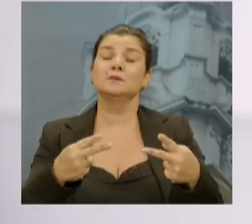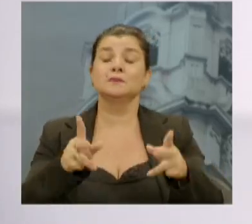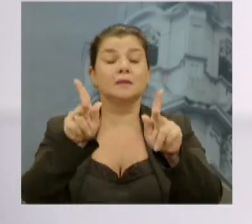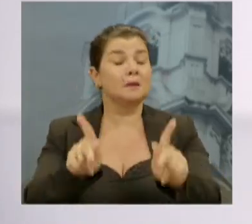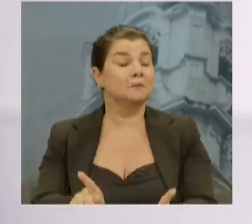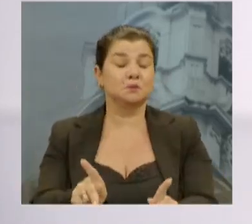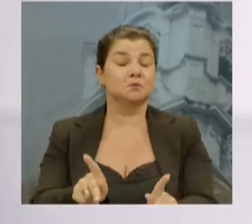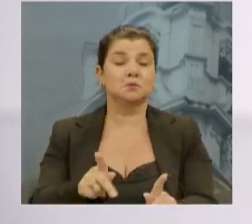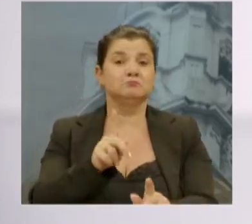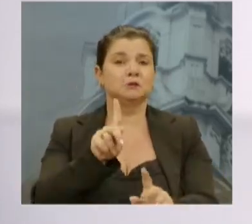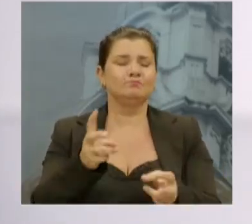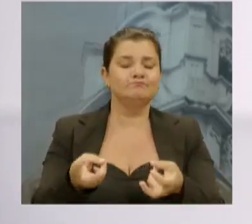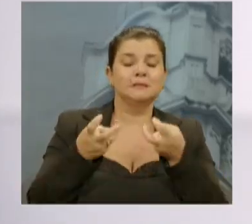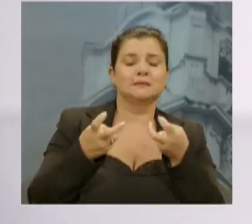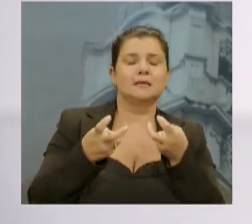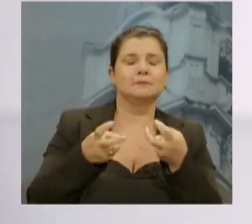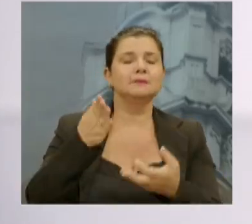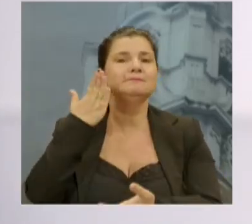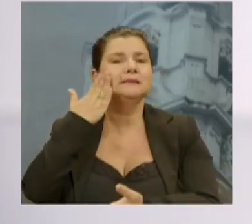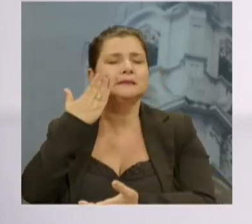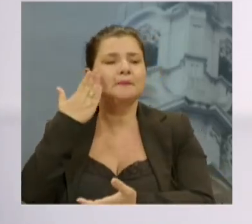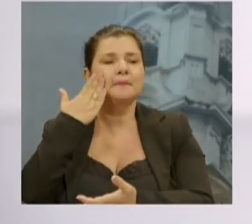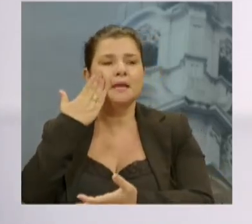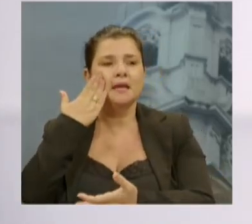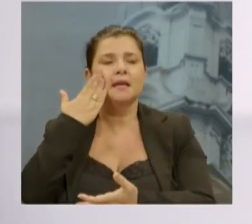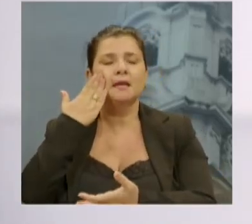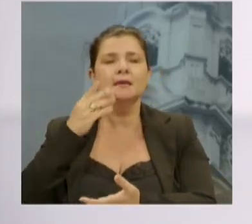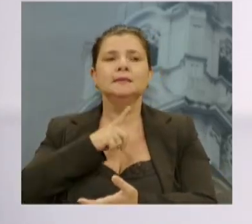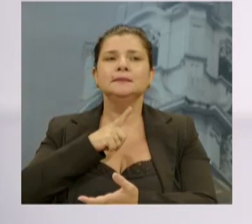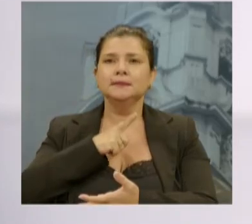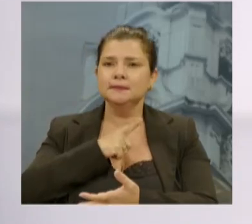bem. E saber que, bom, a gente tem vários